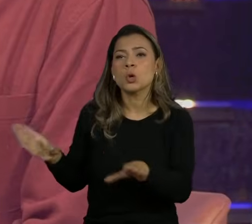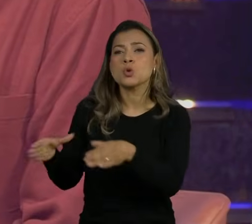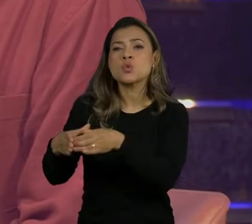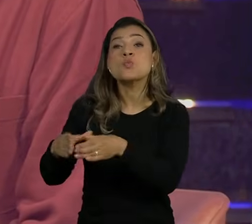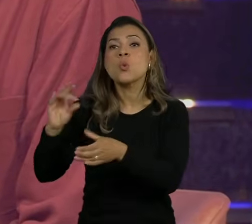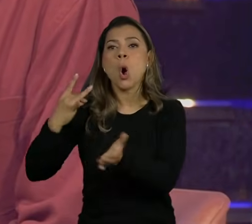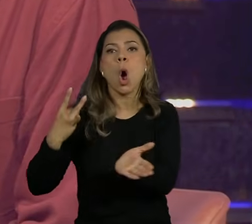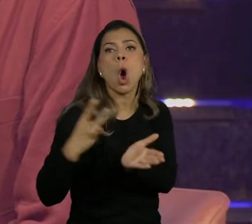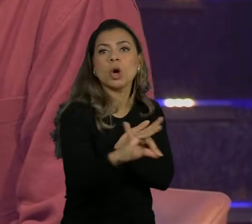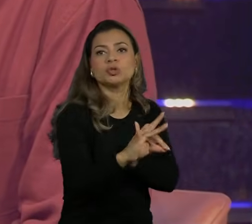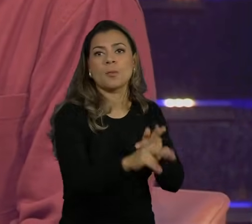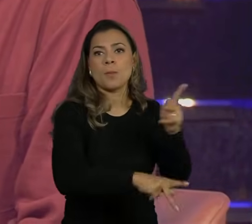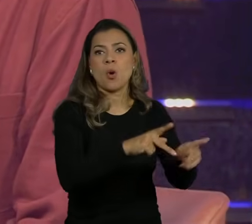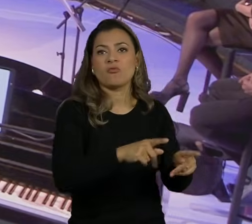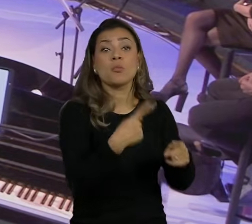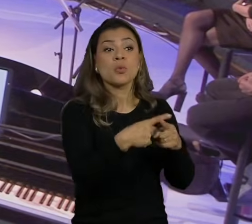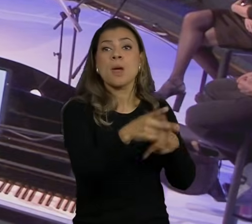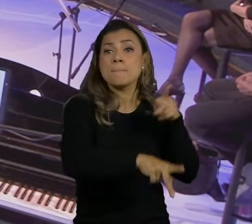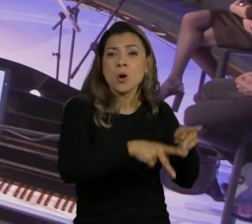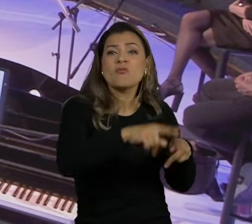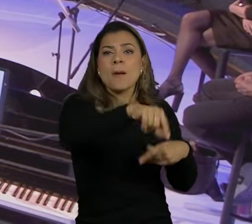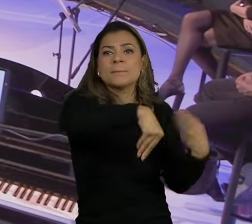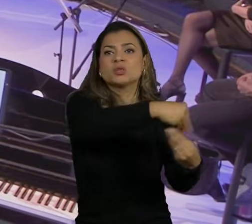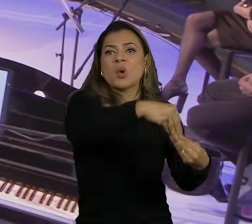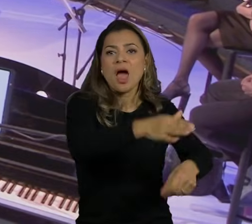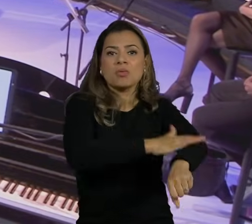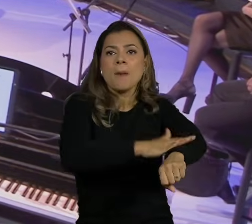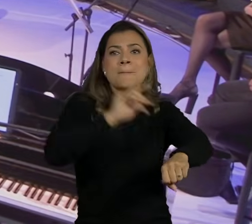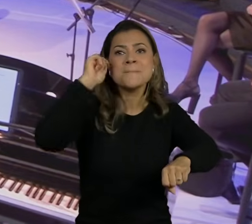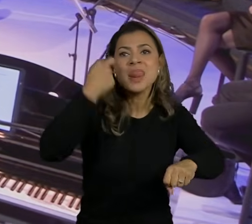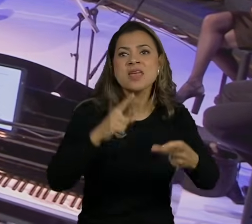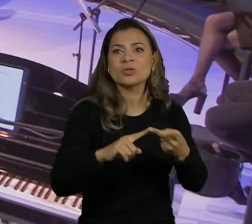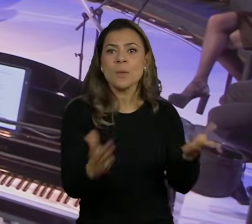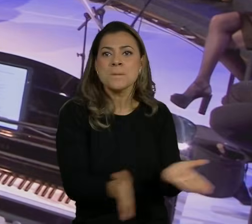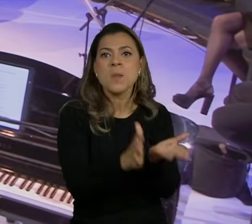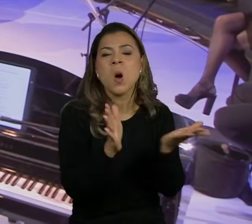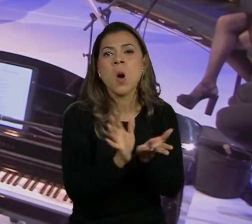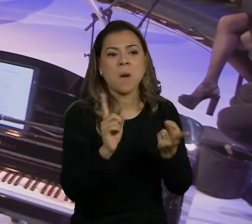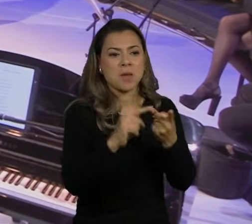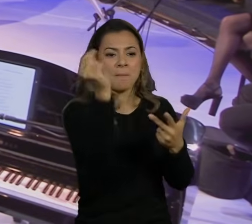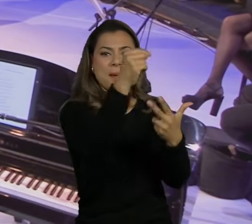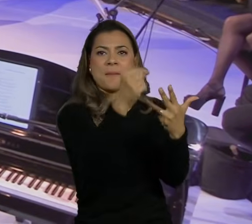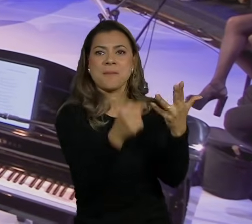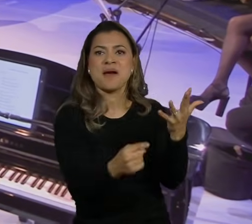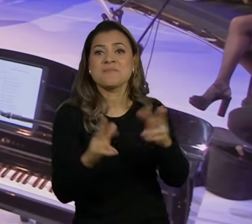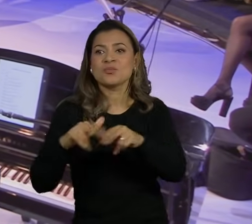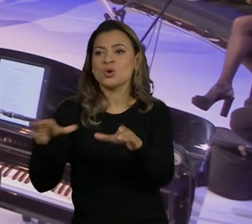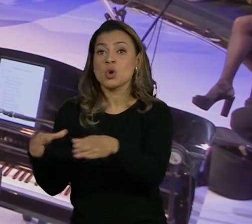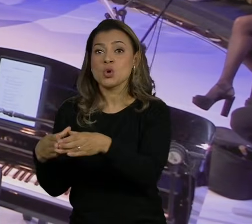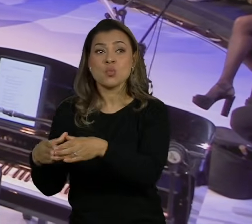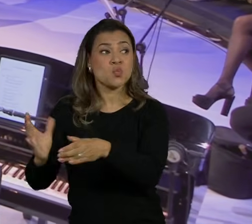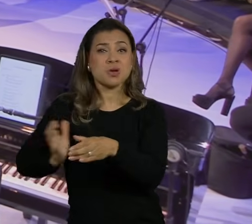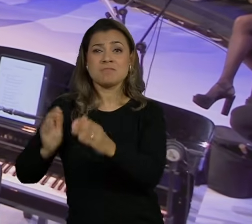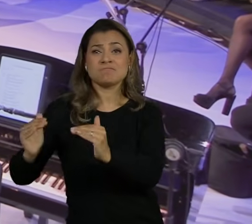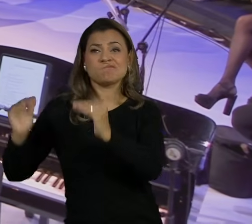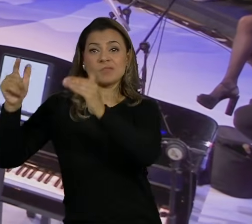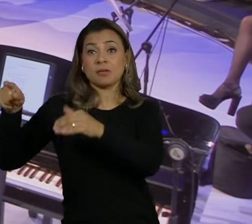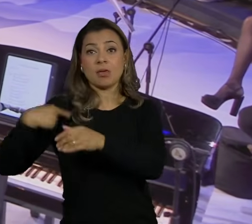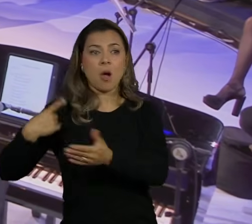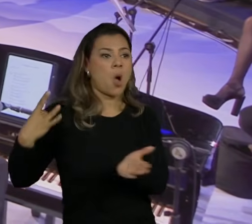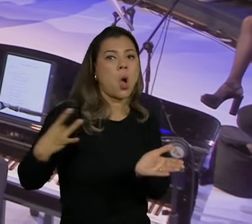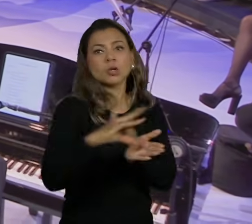que é um povo mestiço, é preto, é pobre, etc. etc. E você tem o